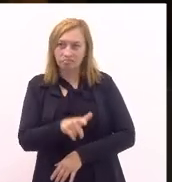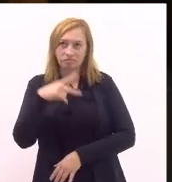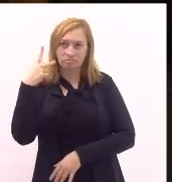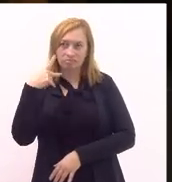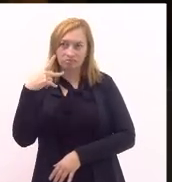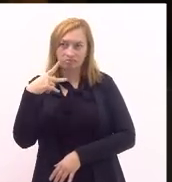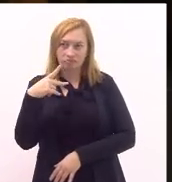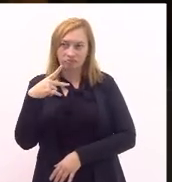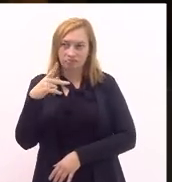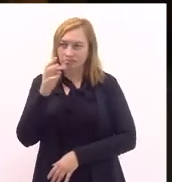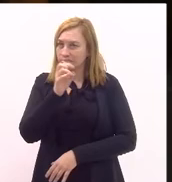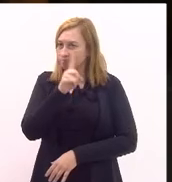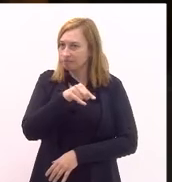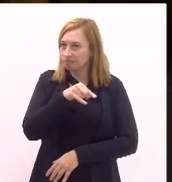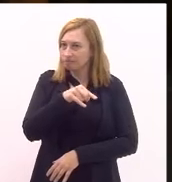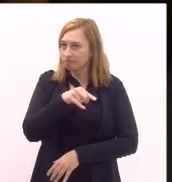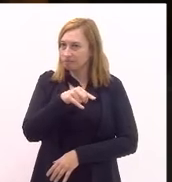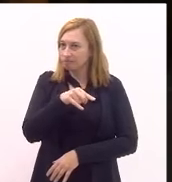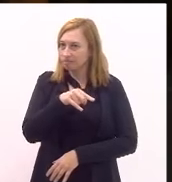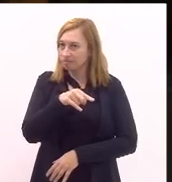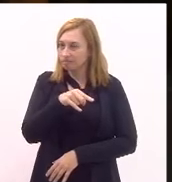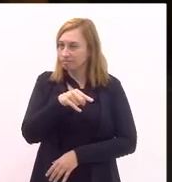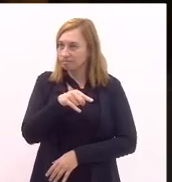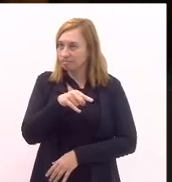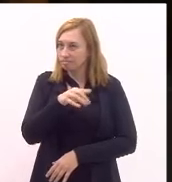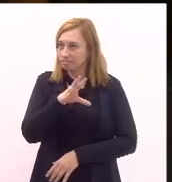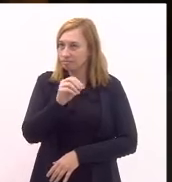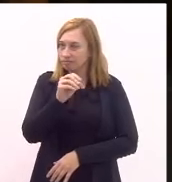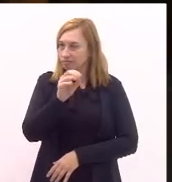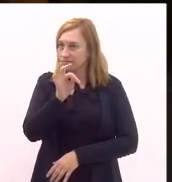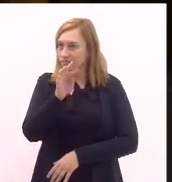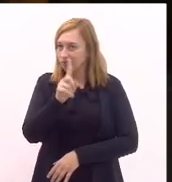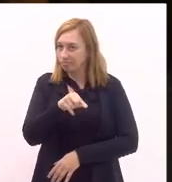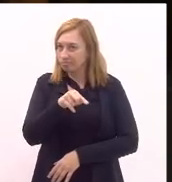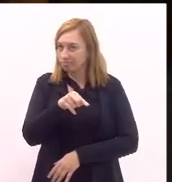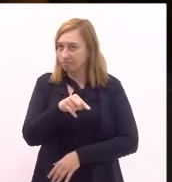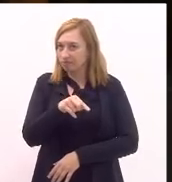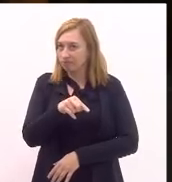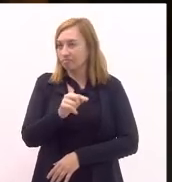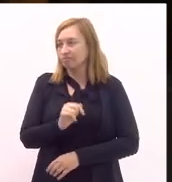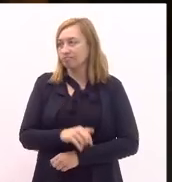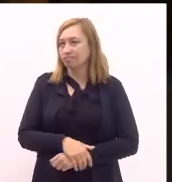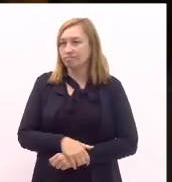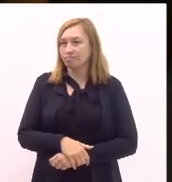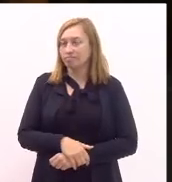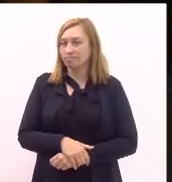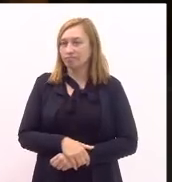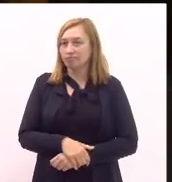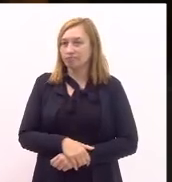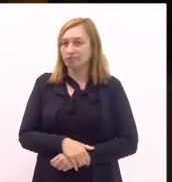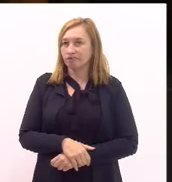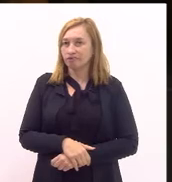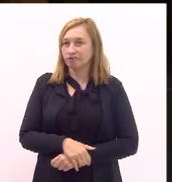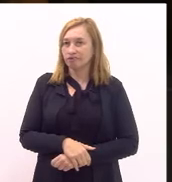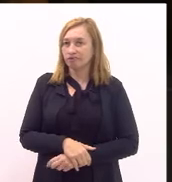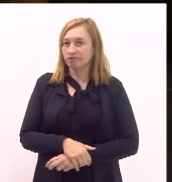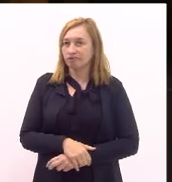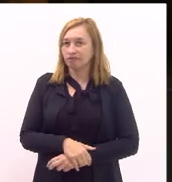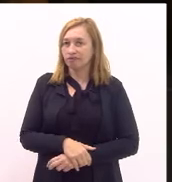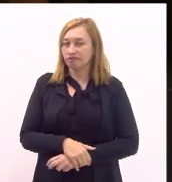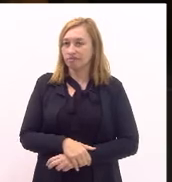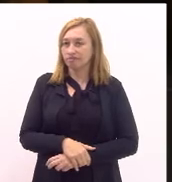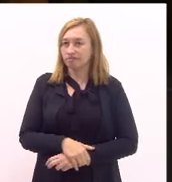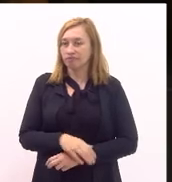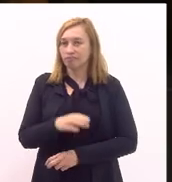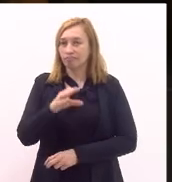a ver né o nosso confia não essa é a nossa câmera harrys esse é o